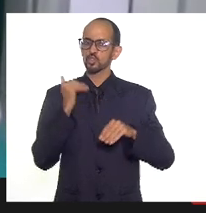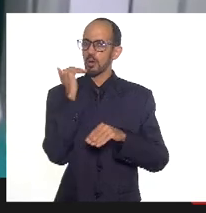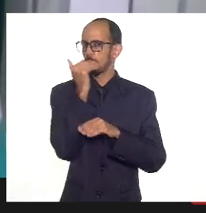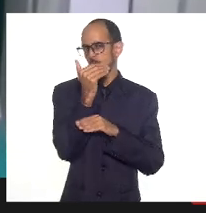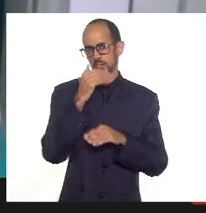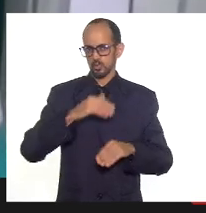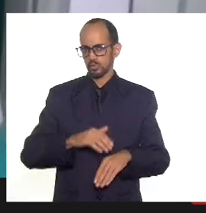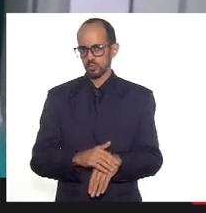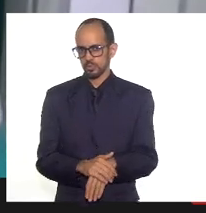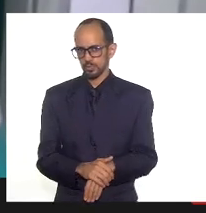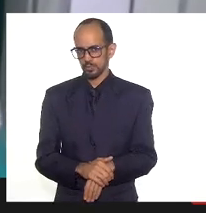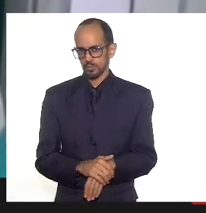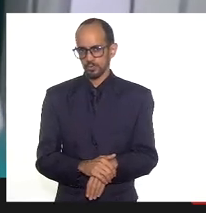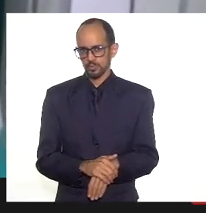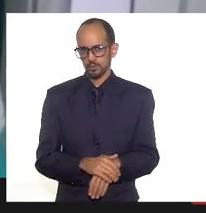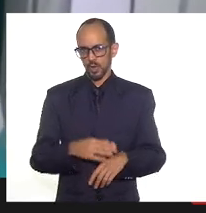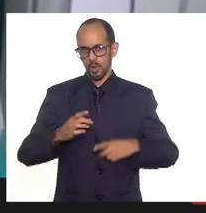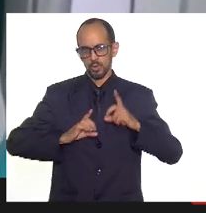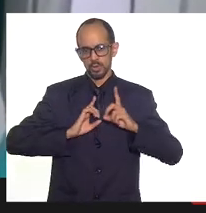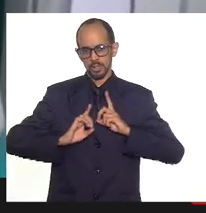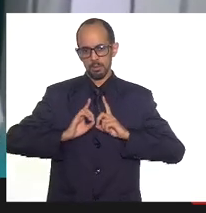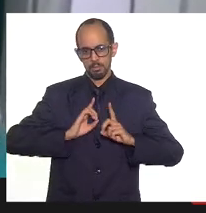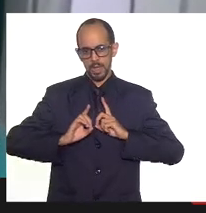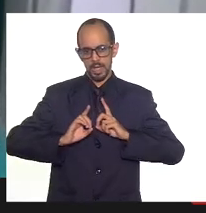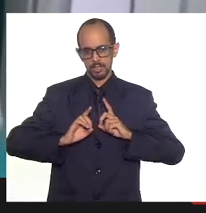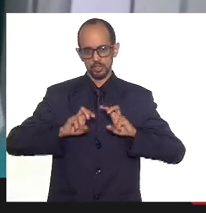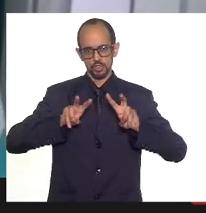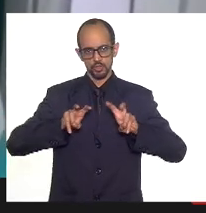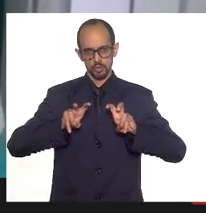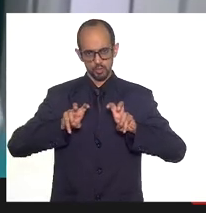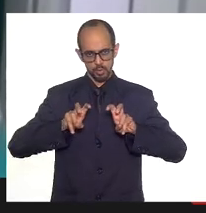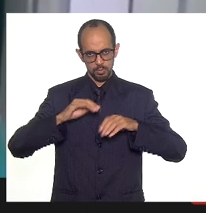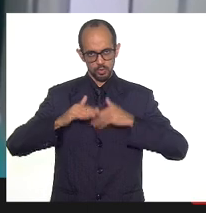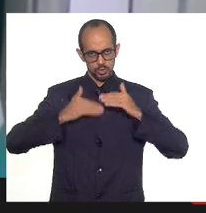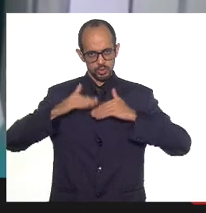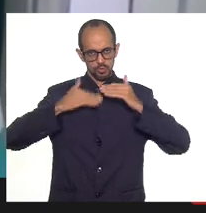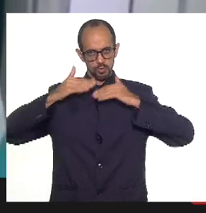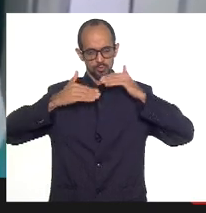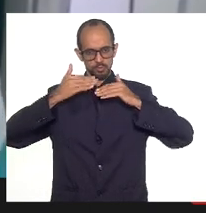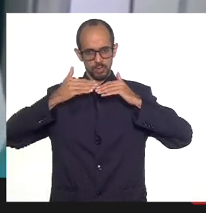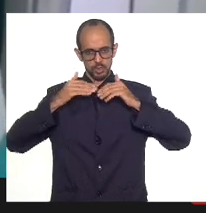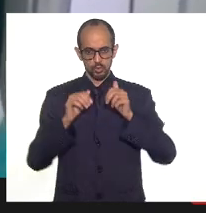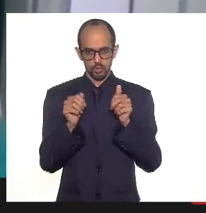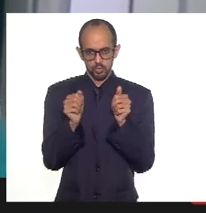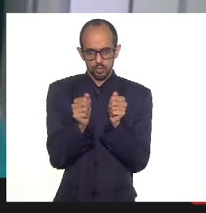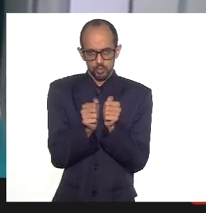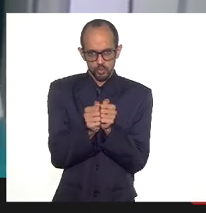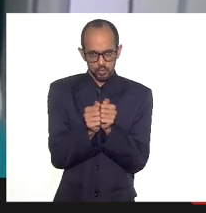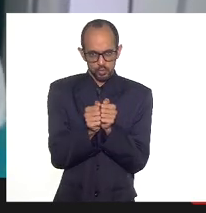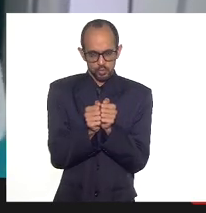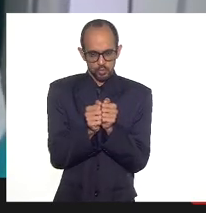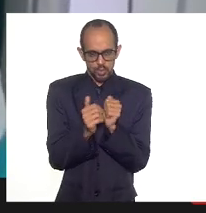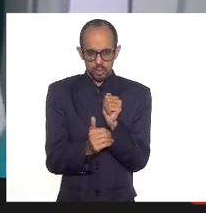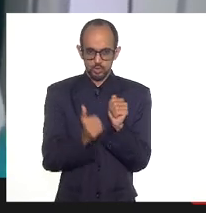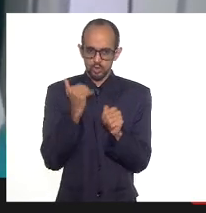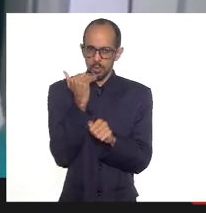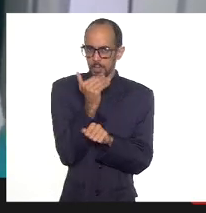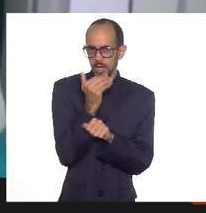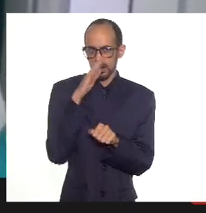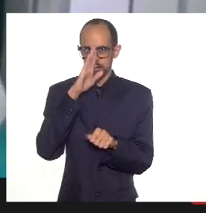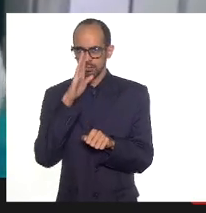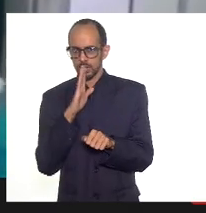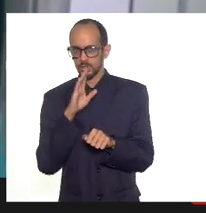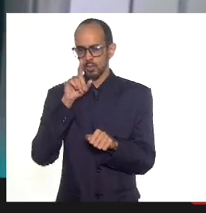Né? Acho que o debate sobre o projeto estratégico do Brasil, o seu desenvolvimento vinculado à sua soberania, é um eixo